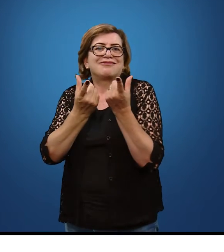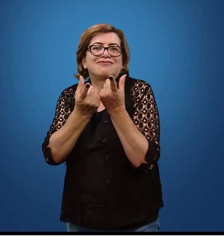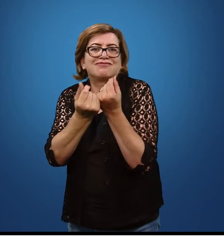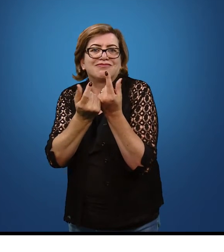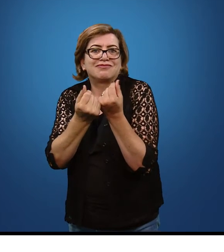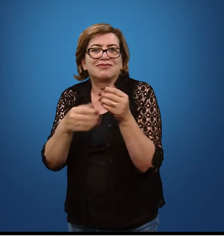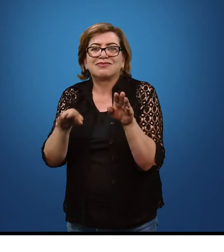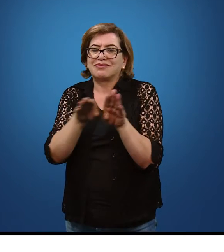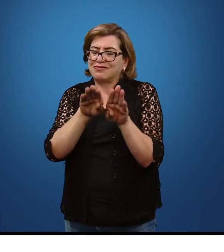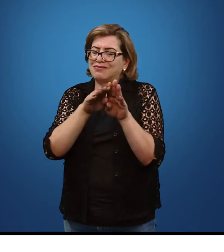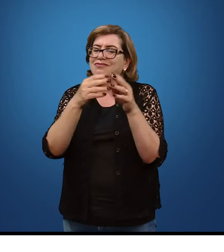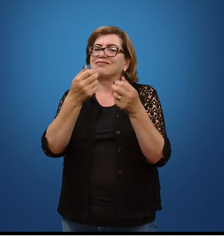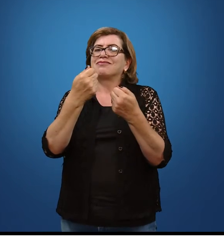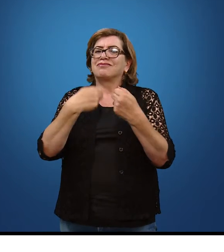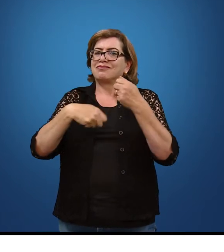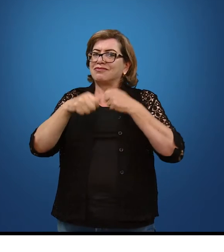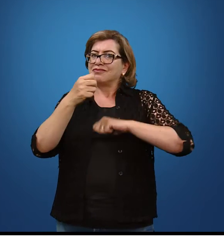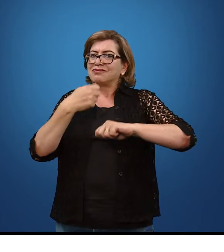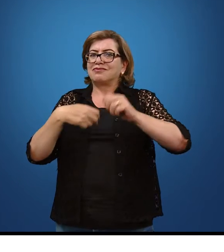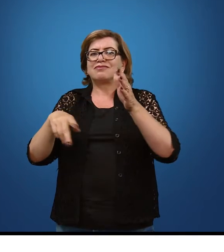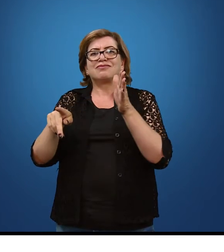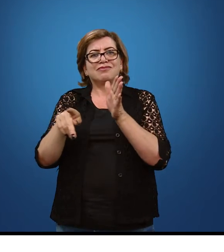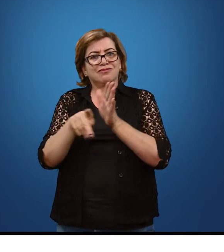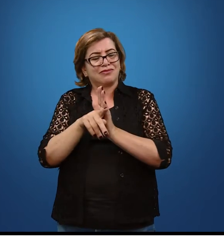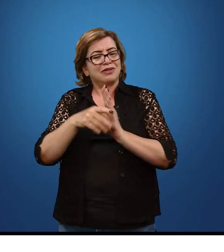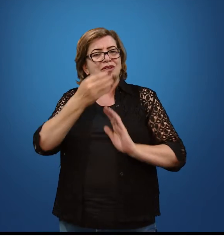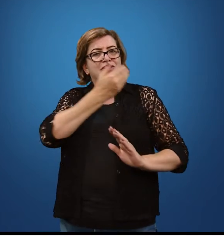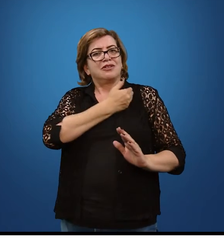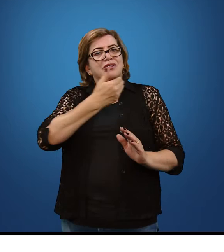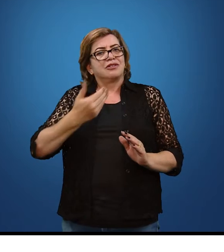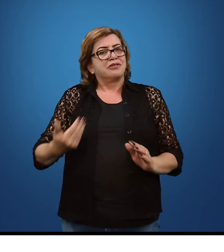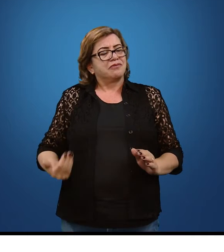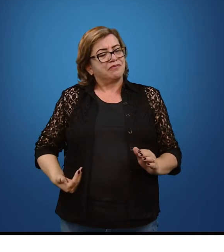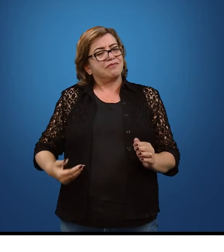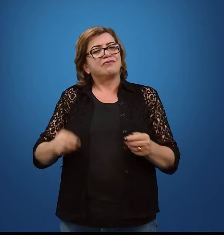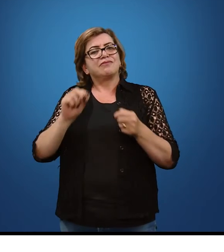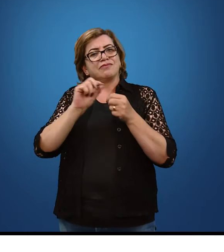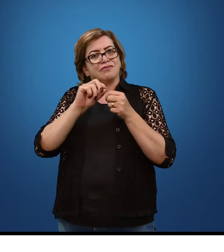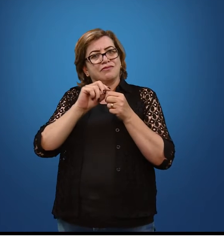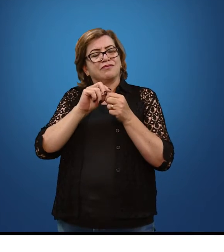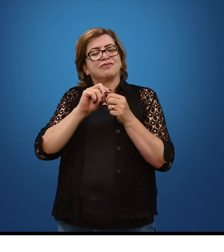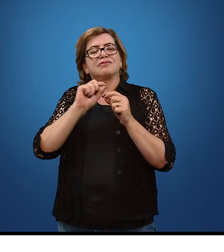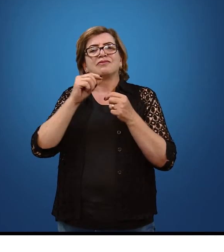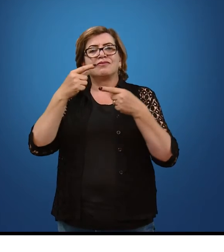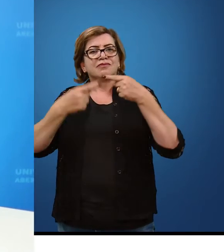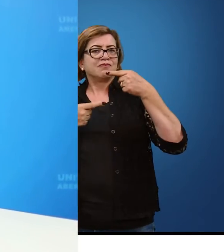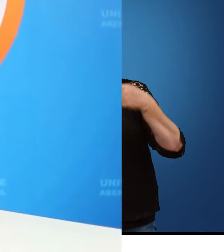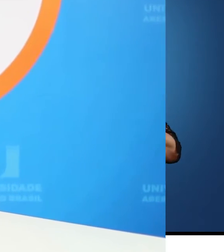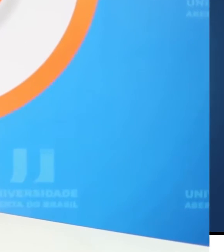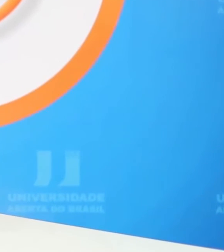financeira e administrativa em sentido amplo de um governo implementar as suas políticas.